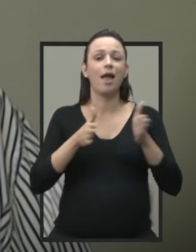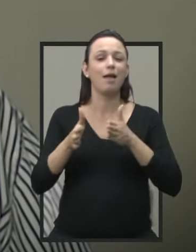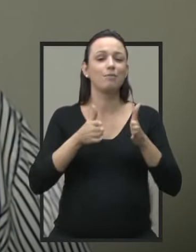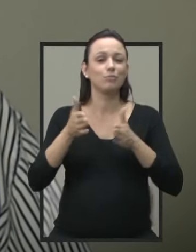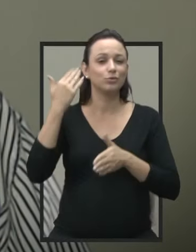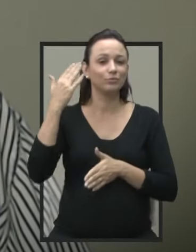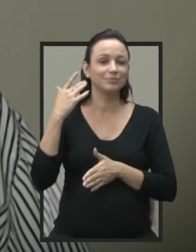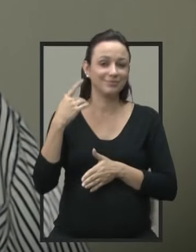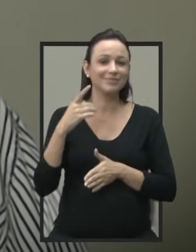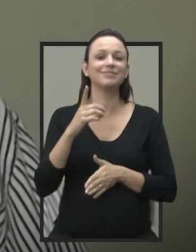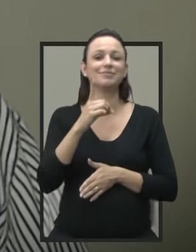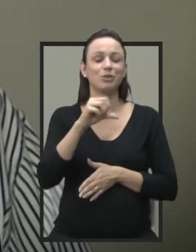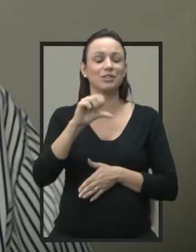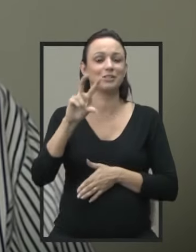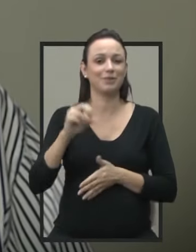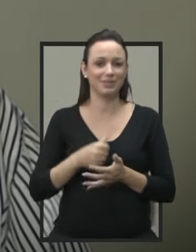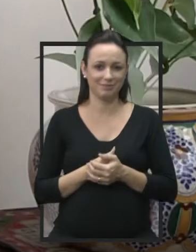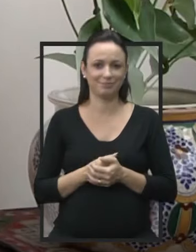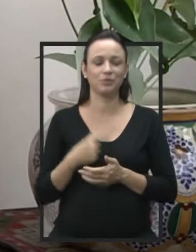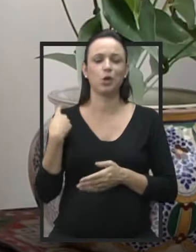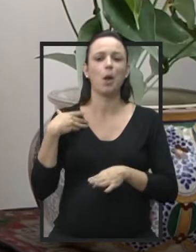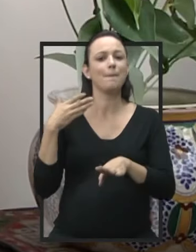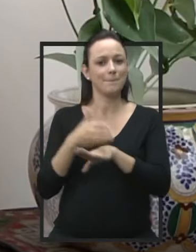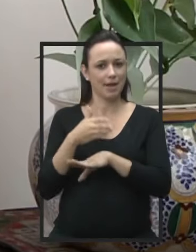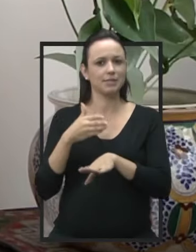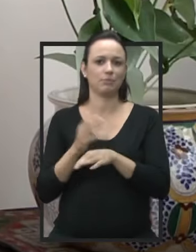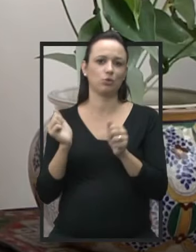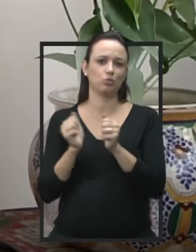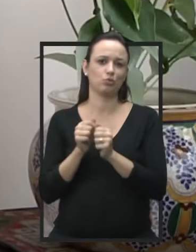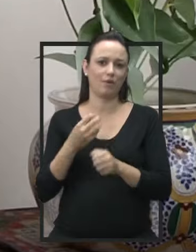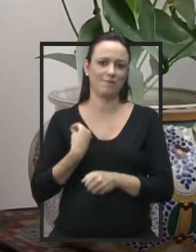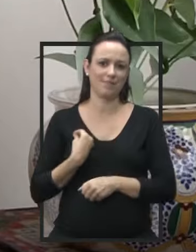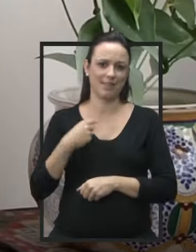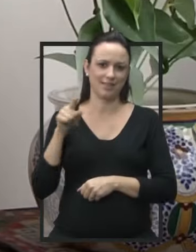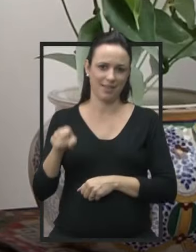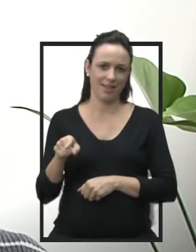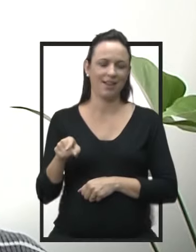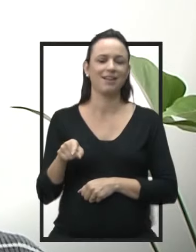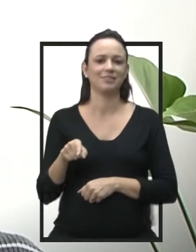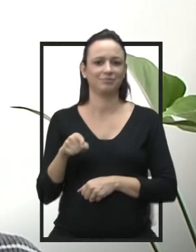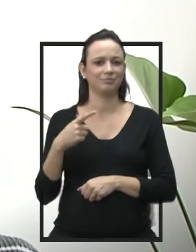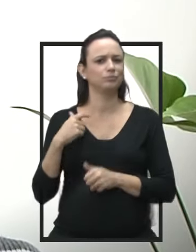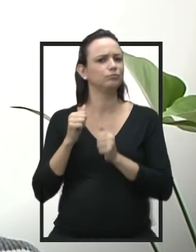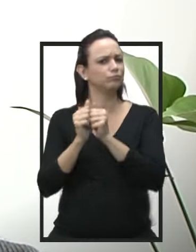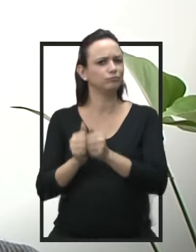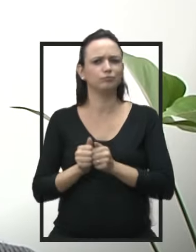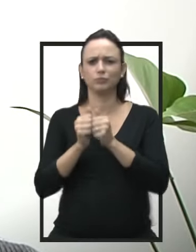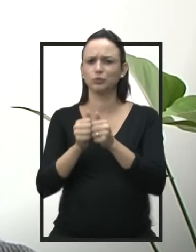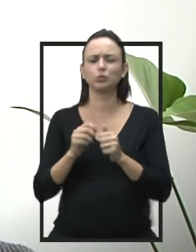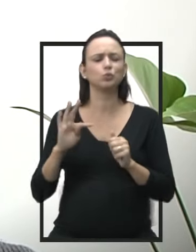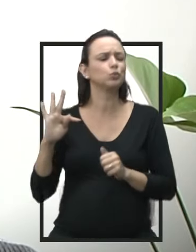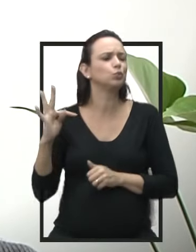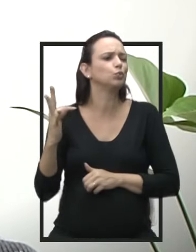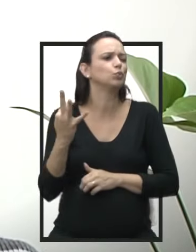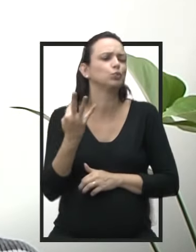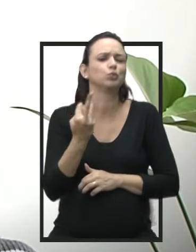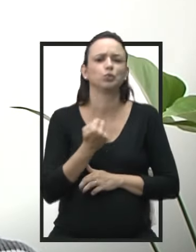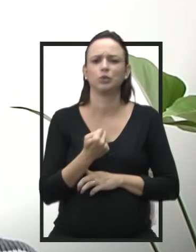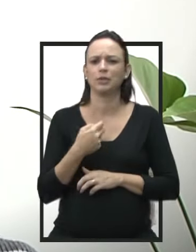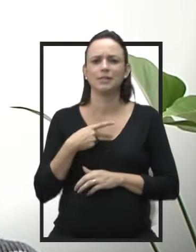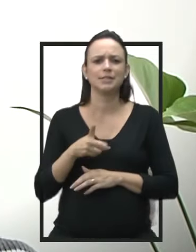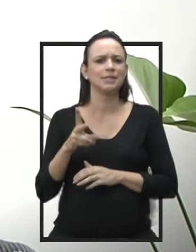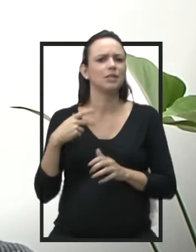época do 15 na década de 50. A gente participava muito da vida dele, né? A gente sempre acompanhou ele em tudo. Então a gente